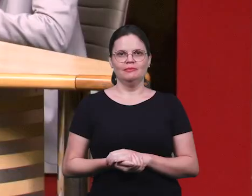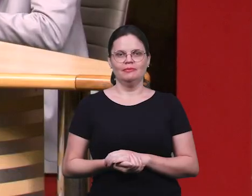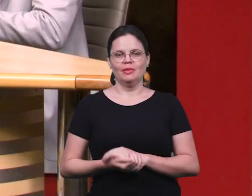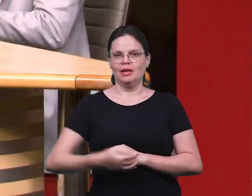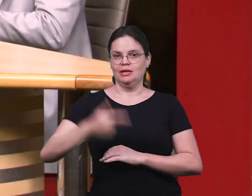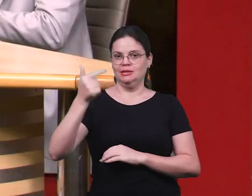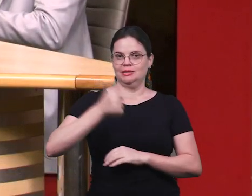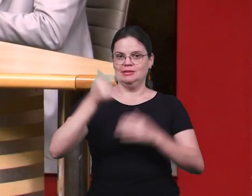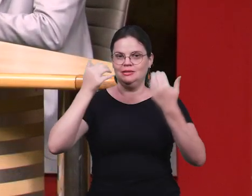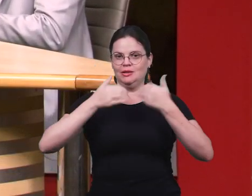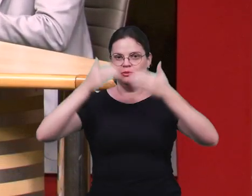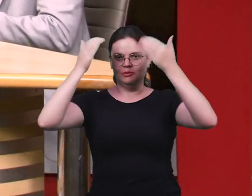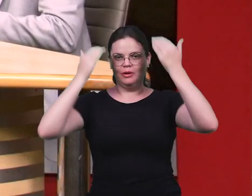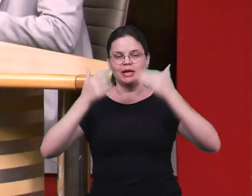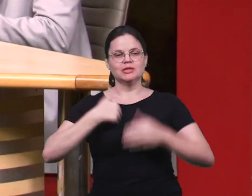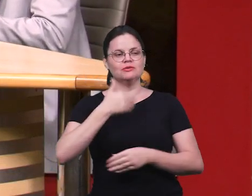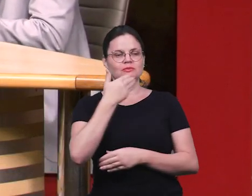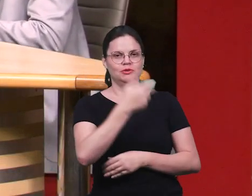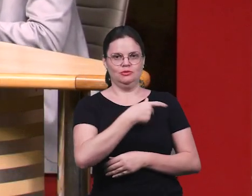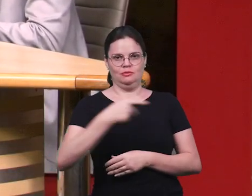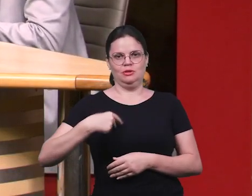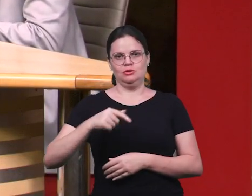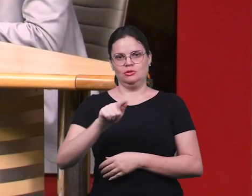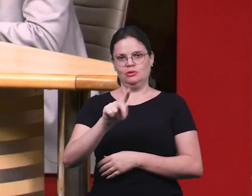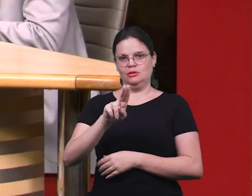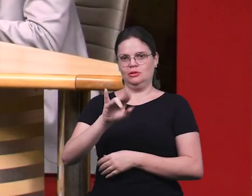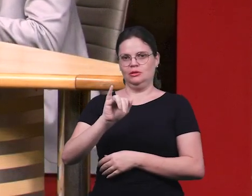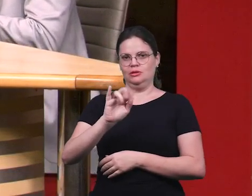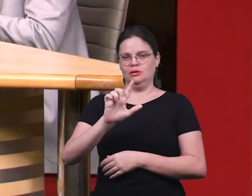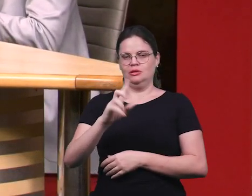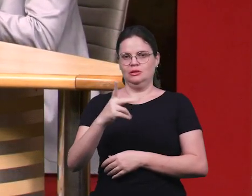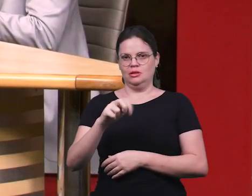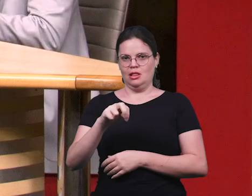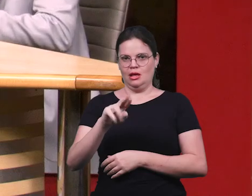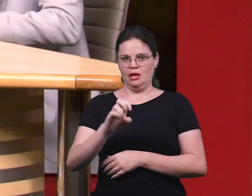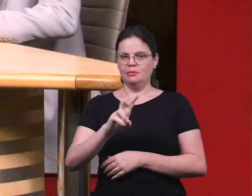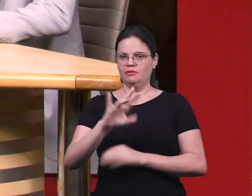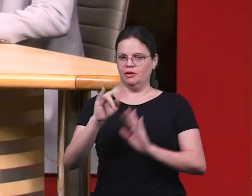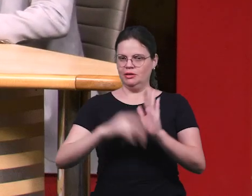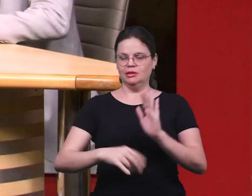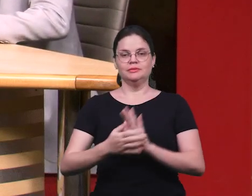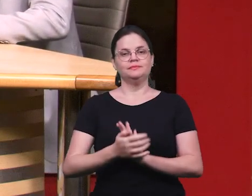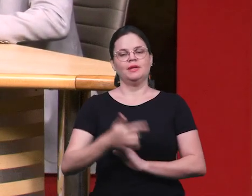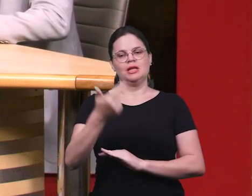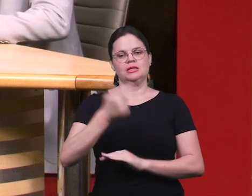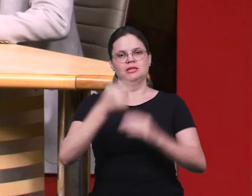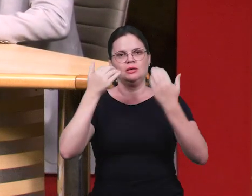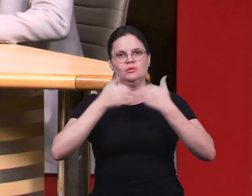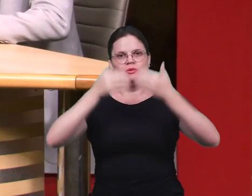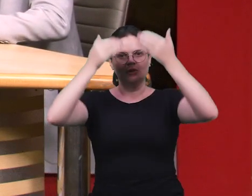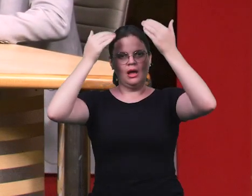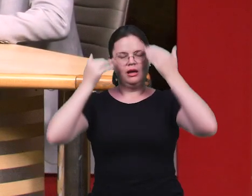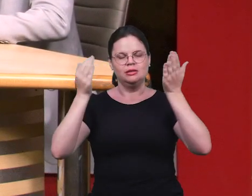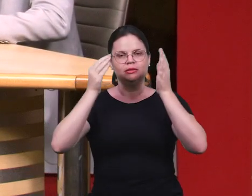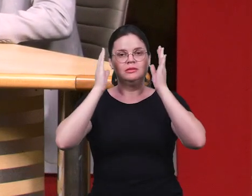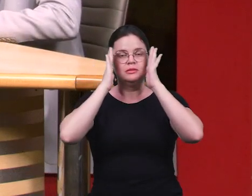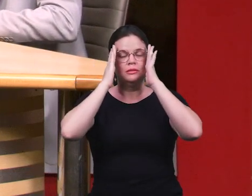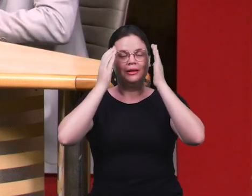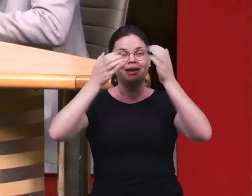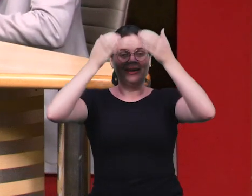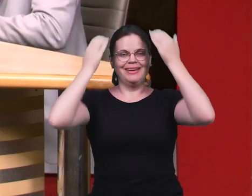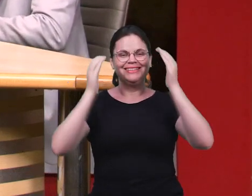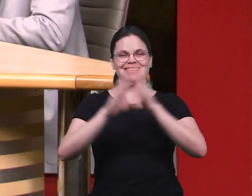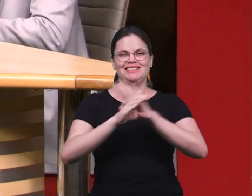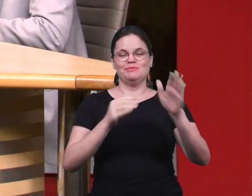até ao pastor Guilherme para ler o versículo 2 e o versículo 3. 2 Reis, versículo 6, capítulo